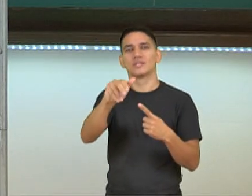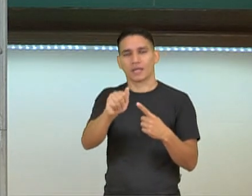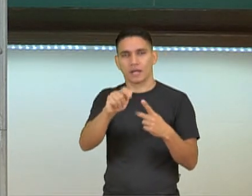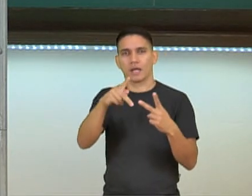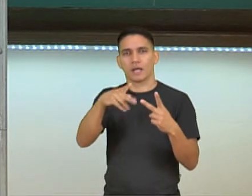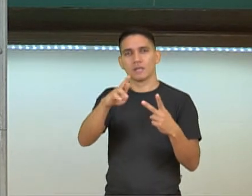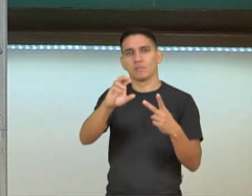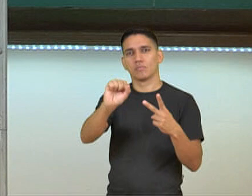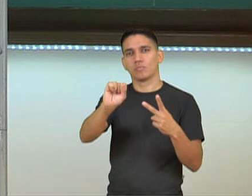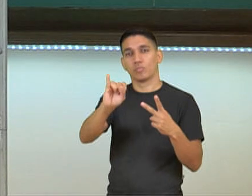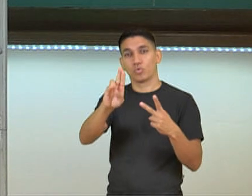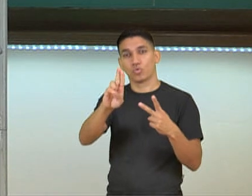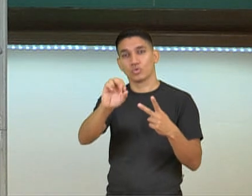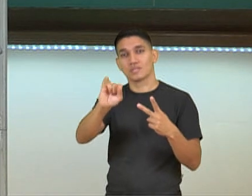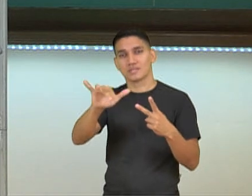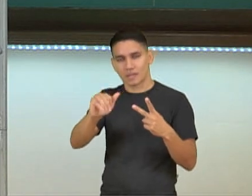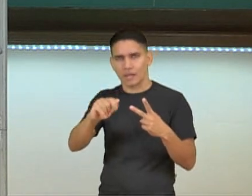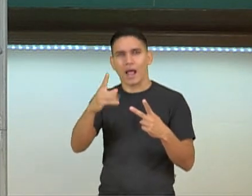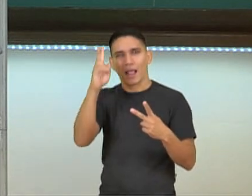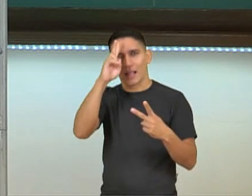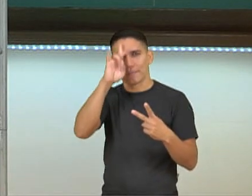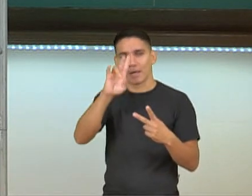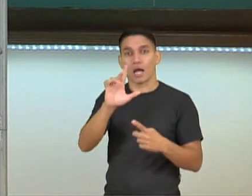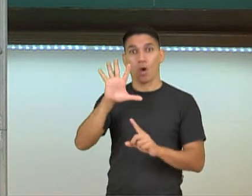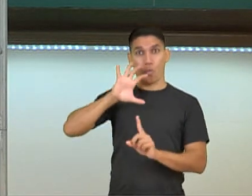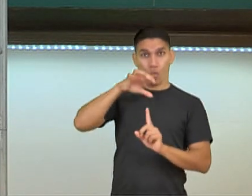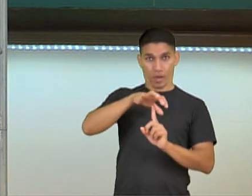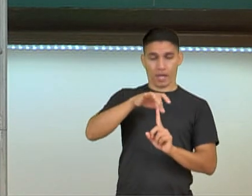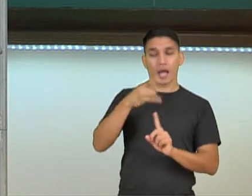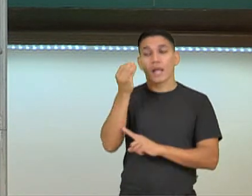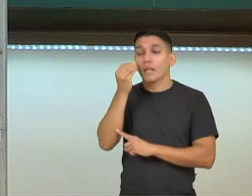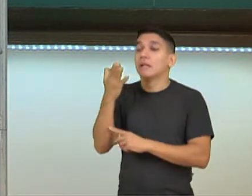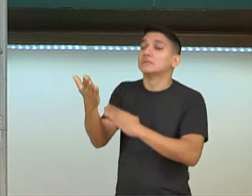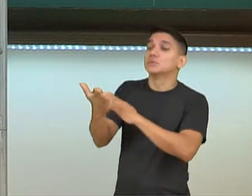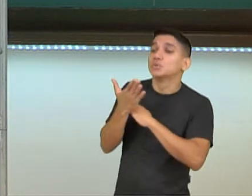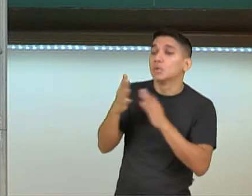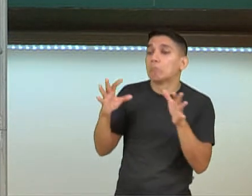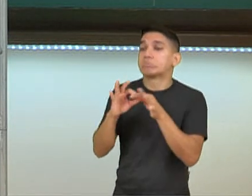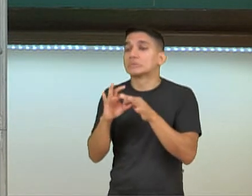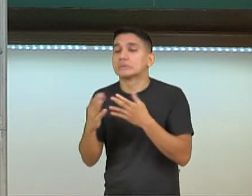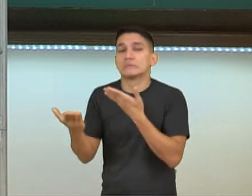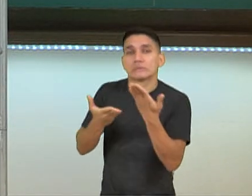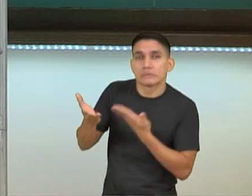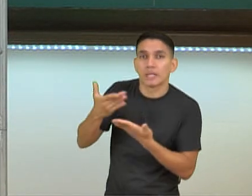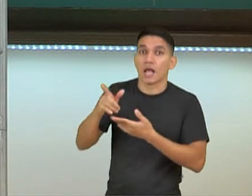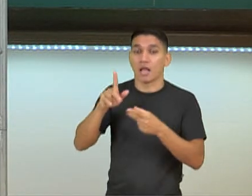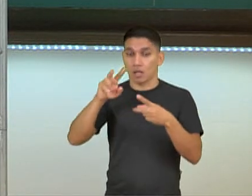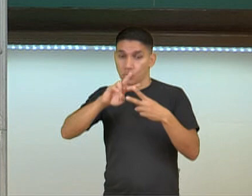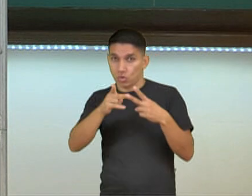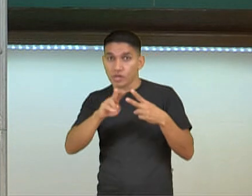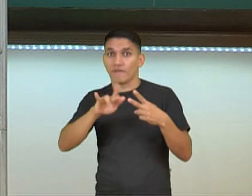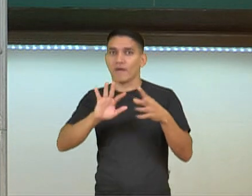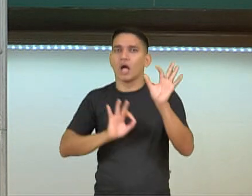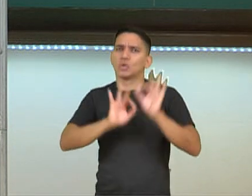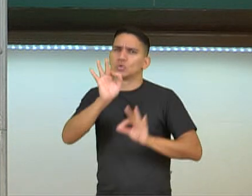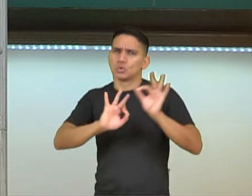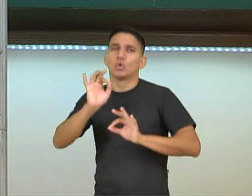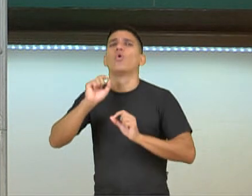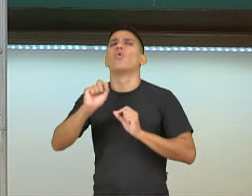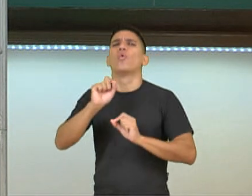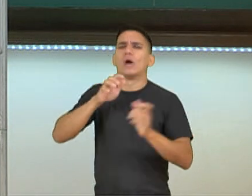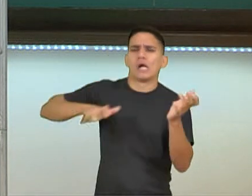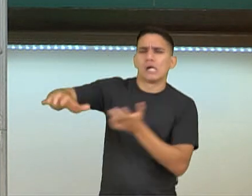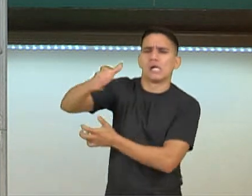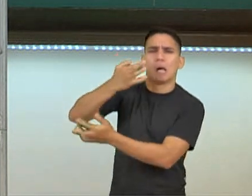eles para voltar à monarquia dentro da França? Eles vão planejar, então, por fim a Revolução Francesa. Mas